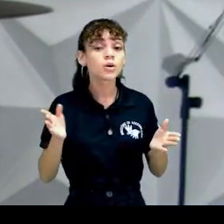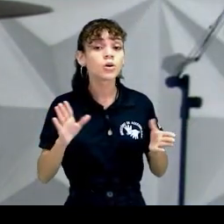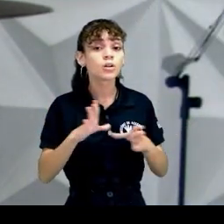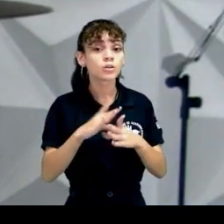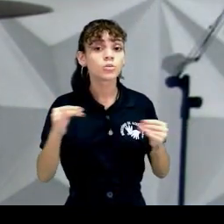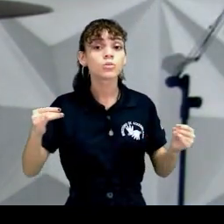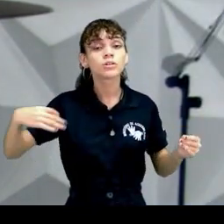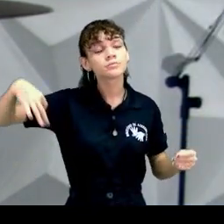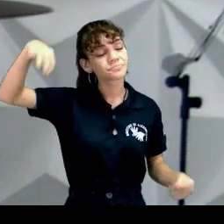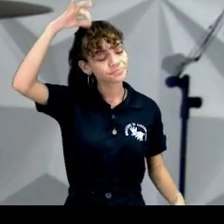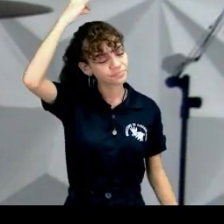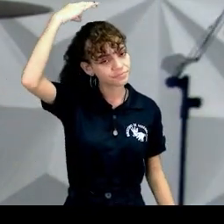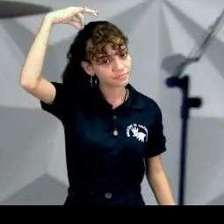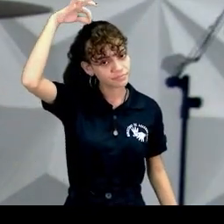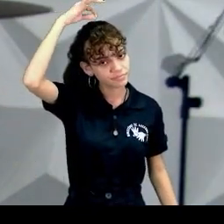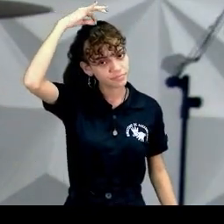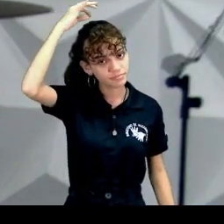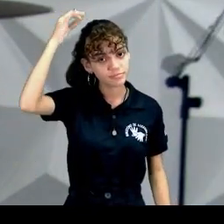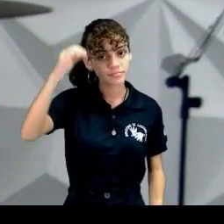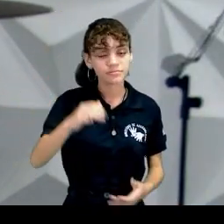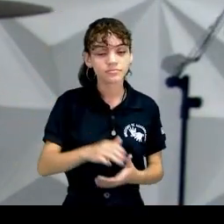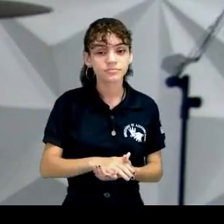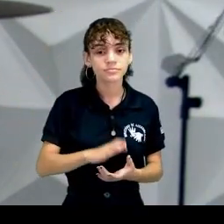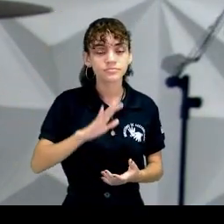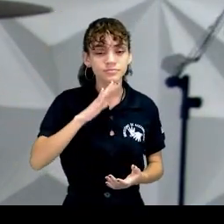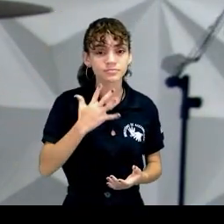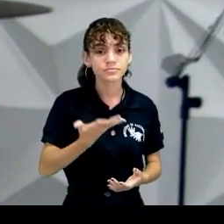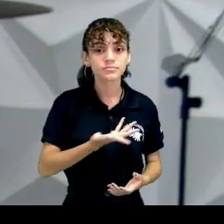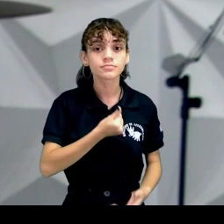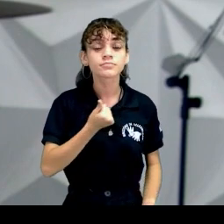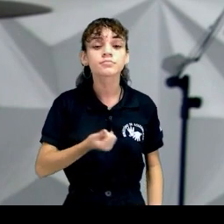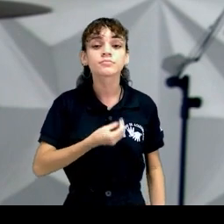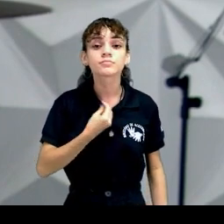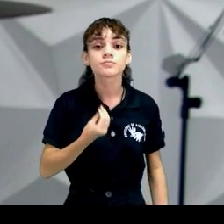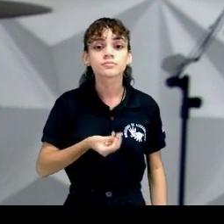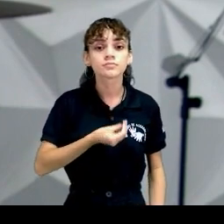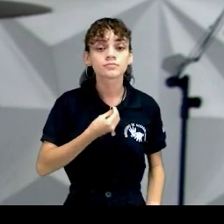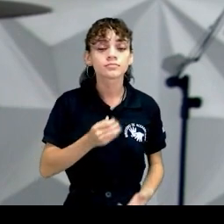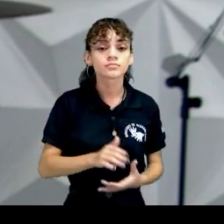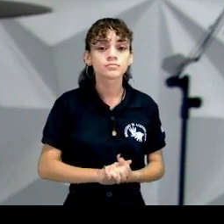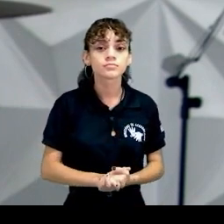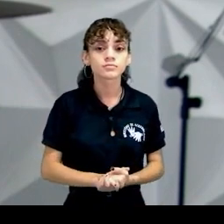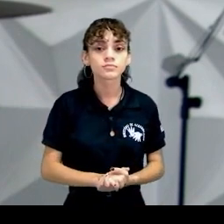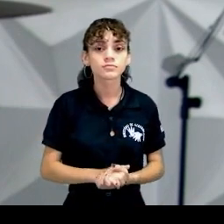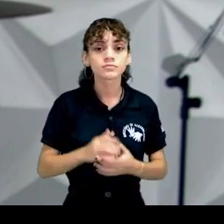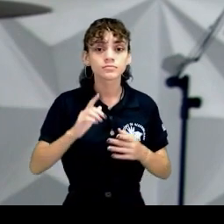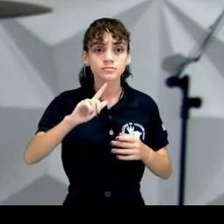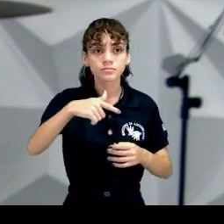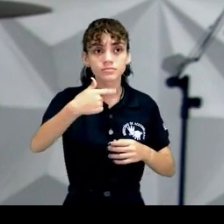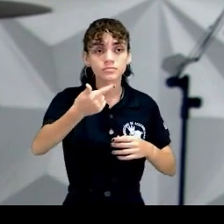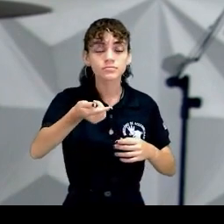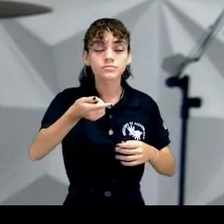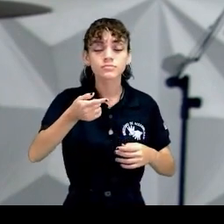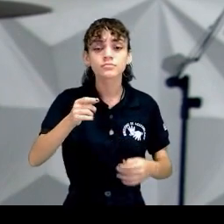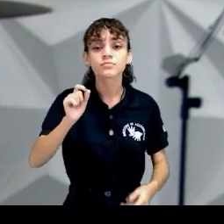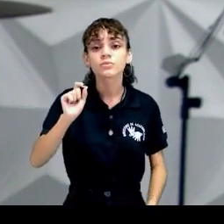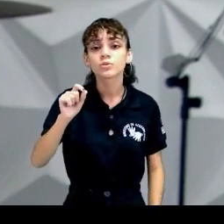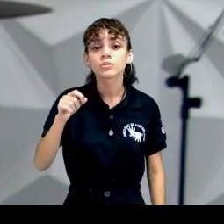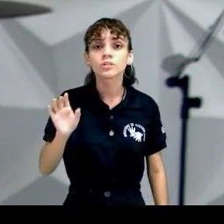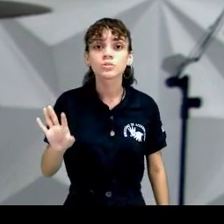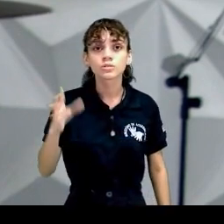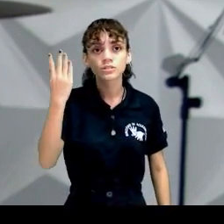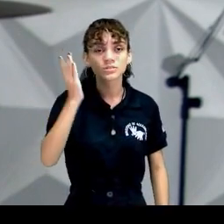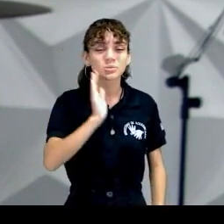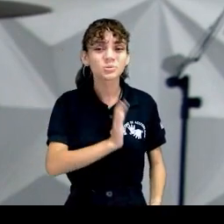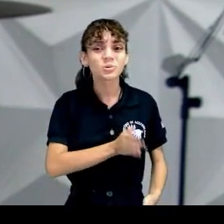situação, quando a gente consegue ter um coração grato, apesar de, ainda que, a gente consegue experienciar não